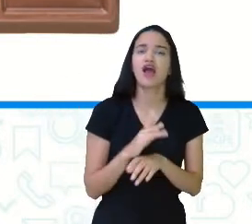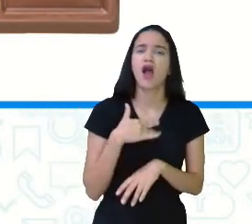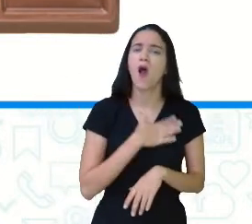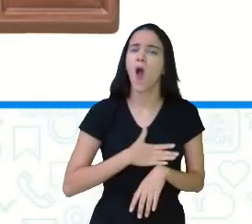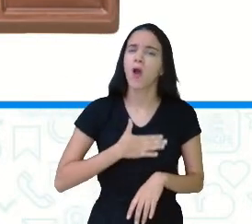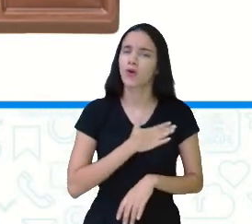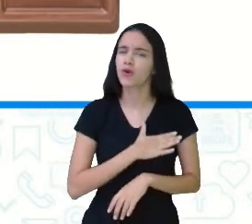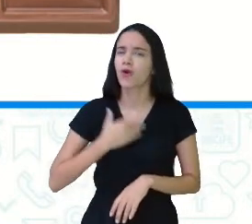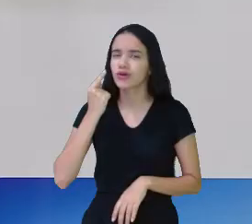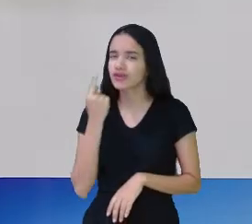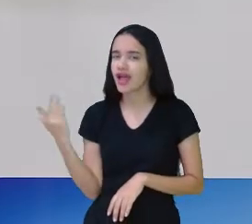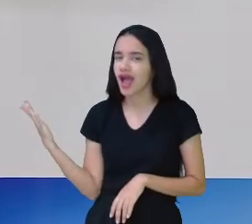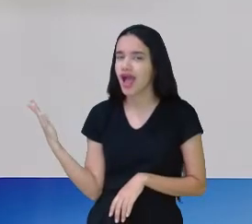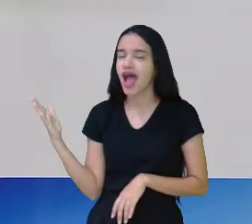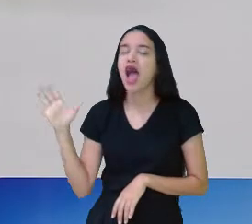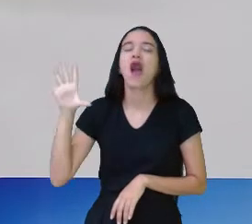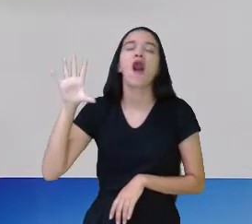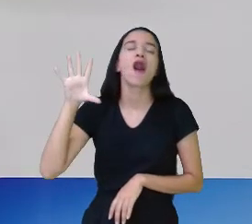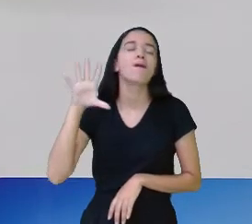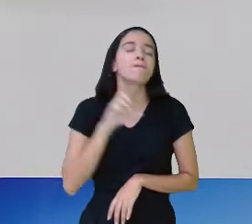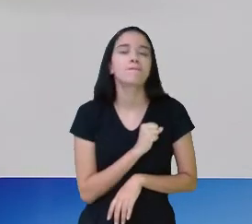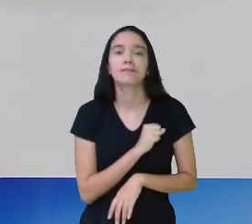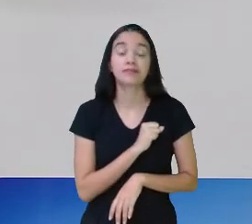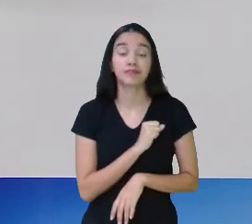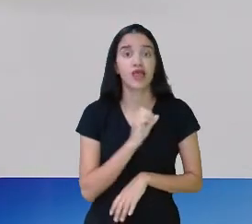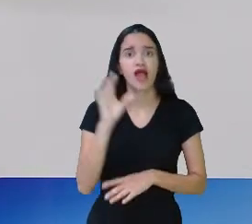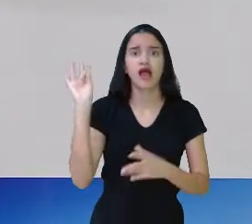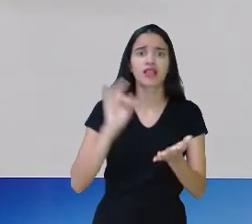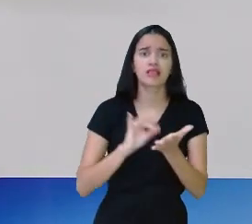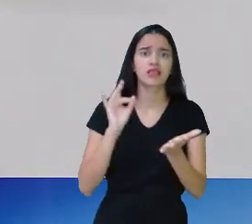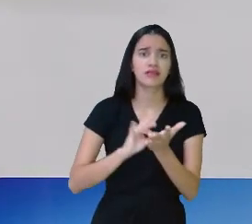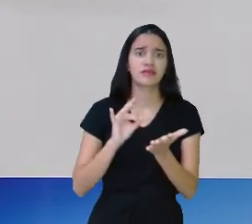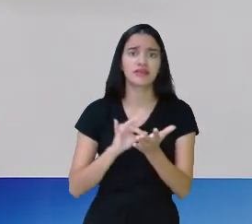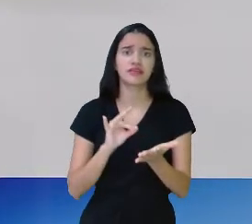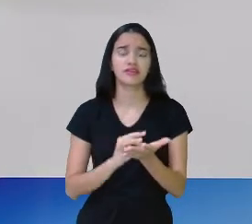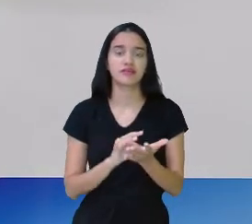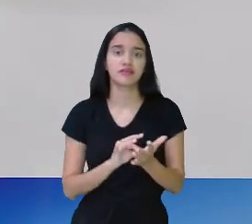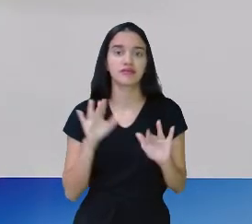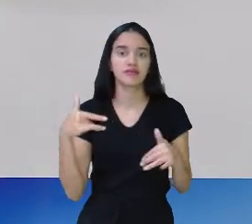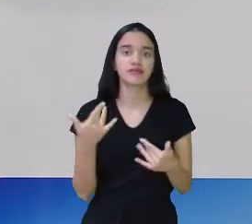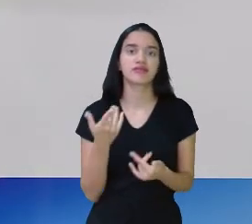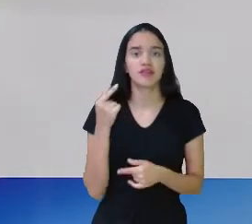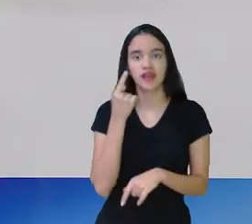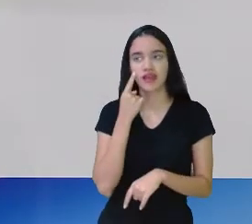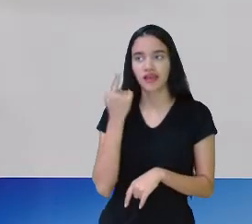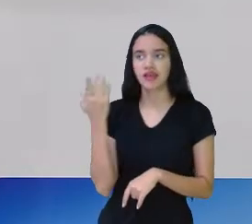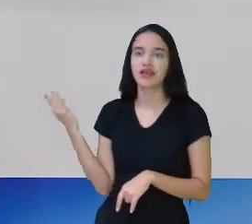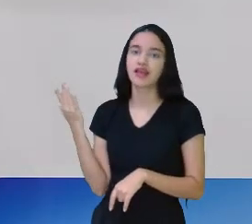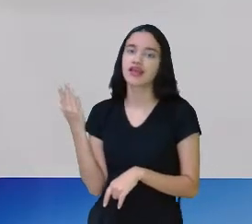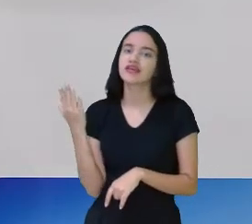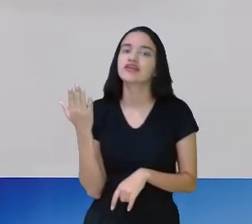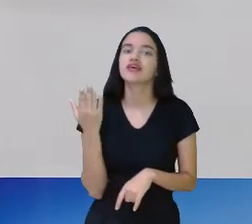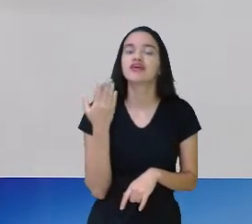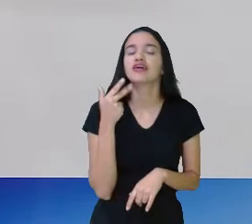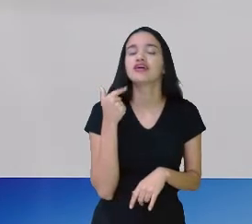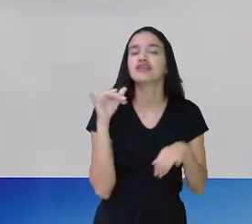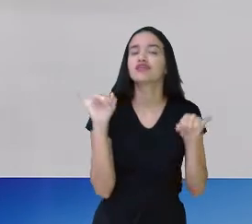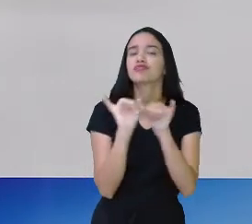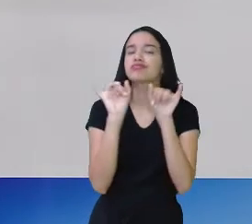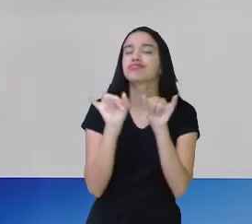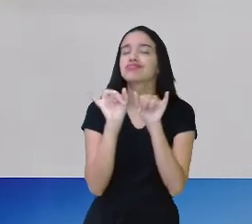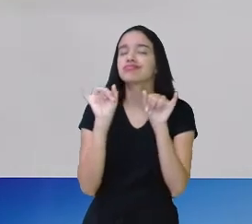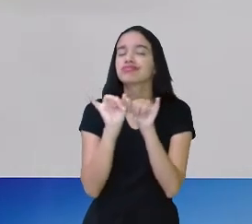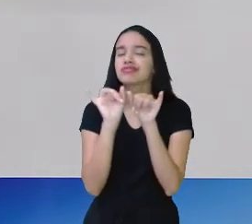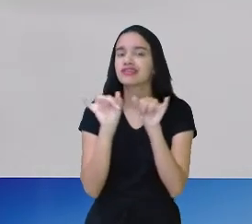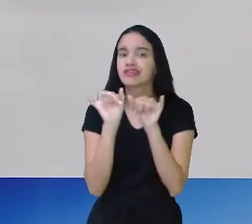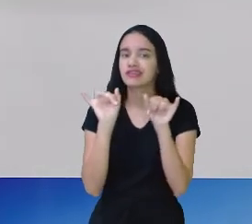gosta? Eu amo. Na verdade, eu trouxe essas guloseimas, né? Os biscoitos,